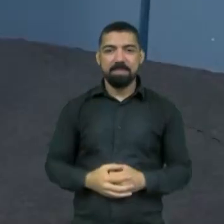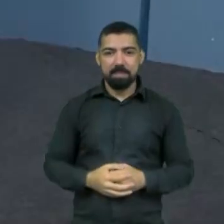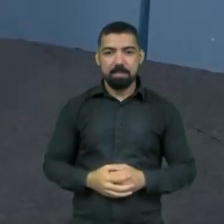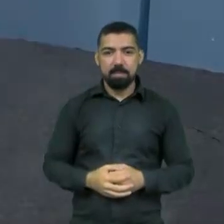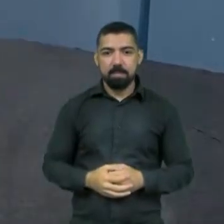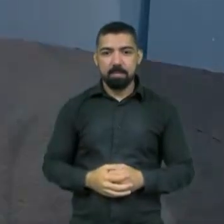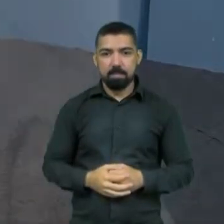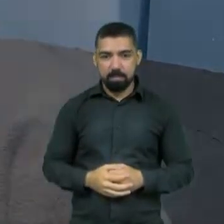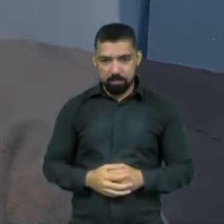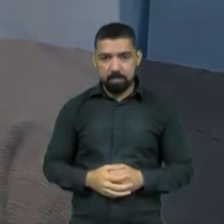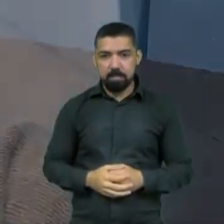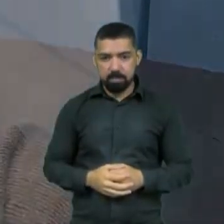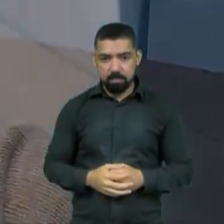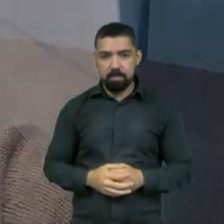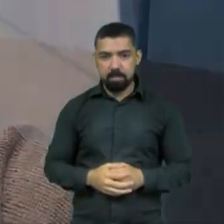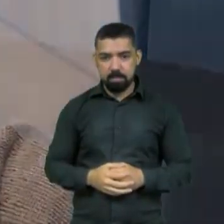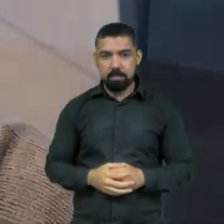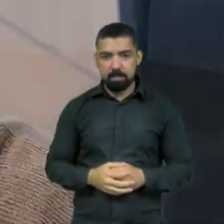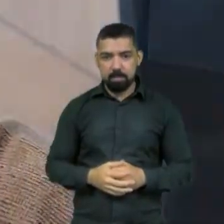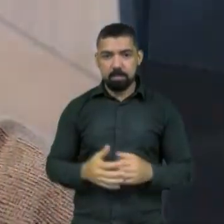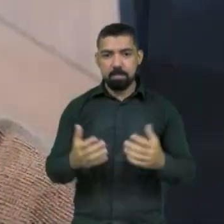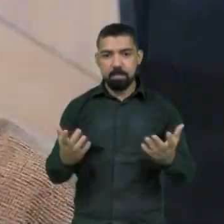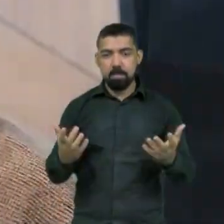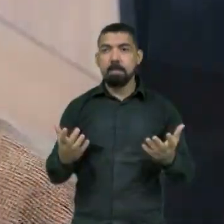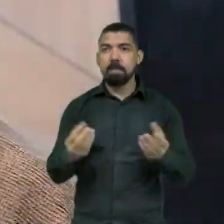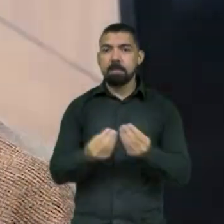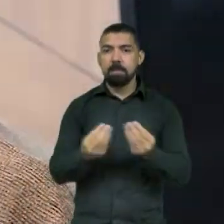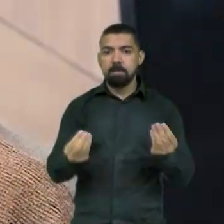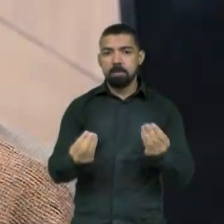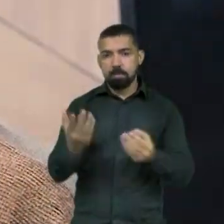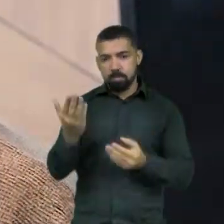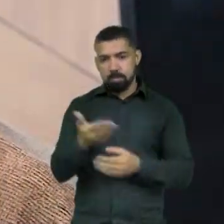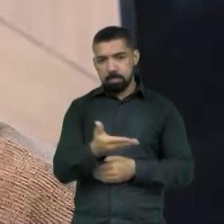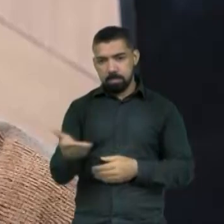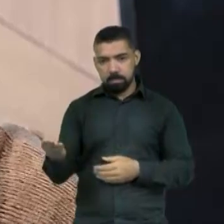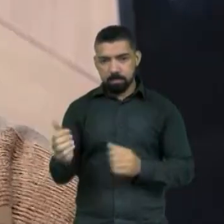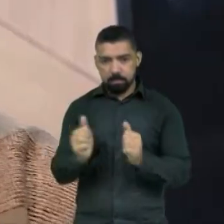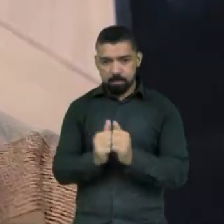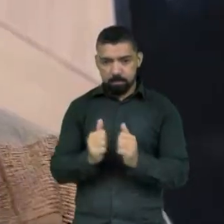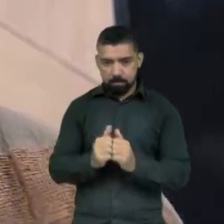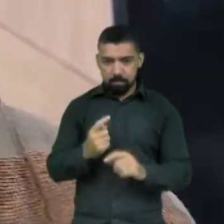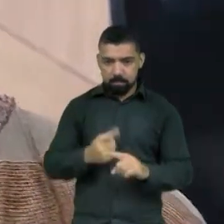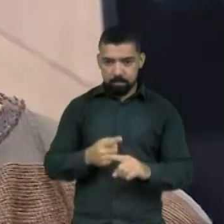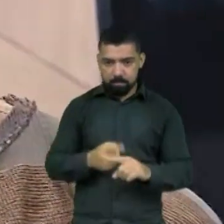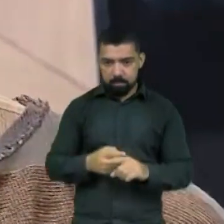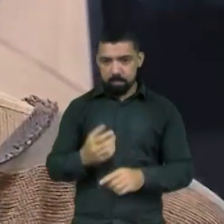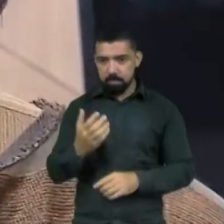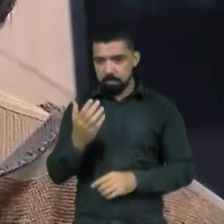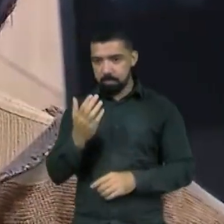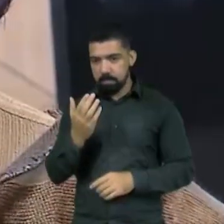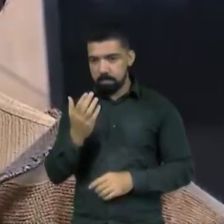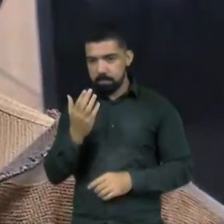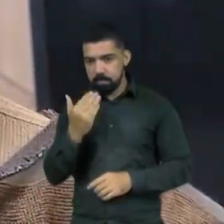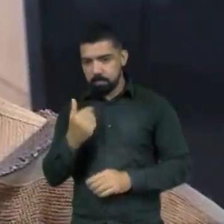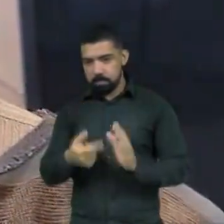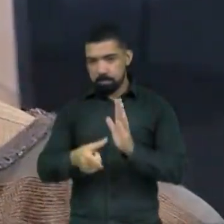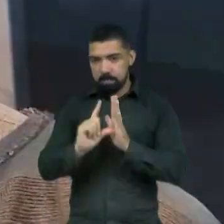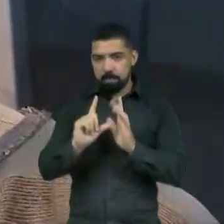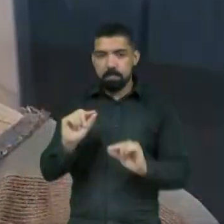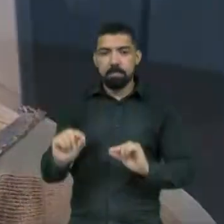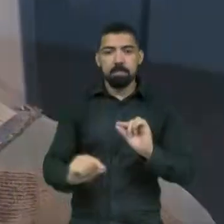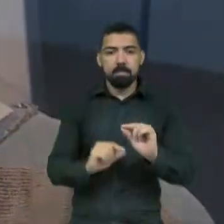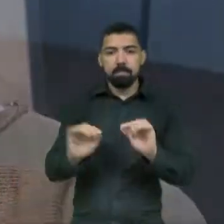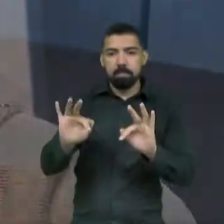Tenho desejado ardentemente comer convosco essa Páscoa. Por que não comerei outra antes da Páscoa